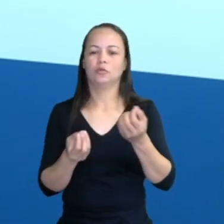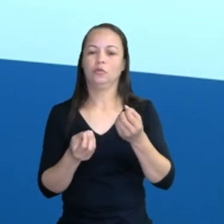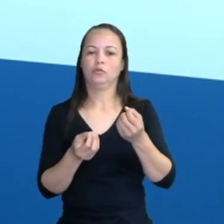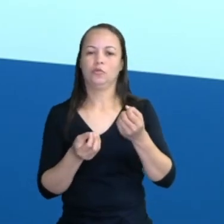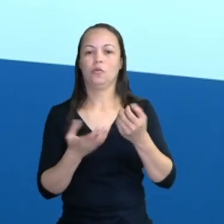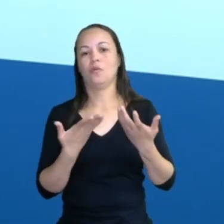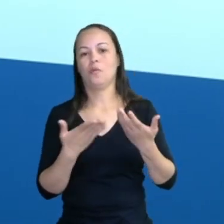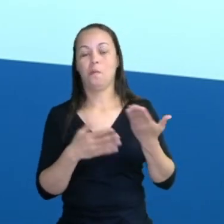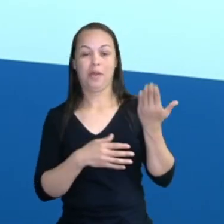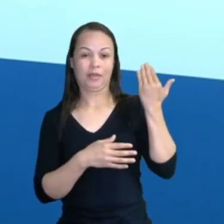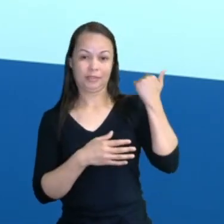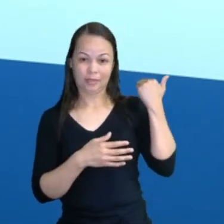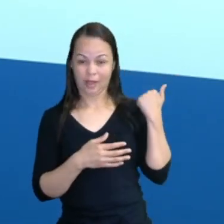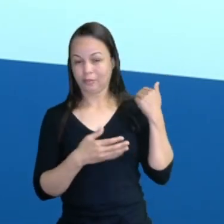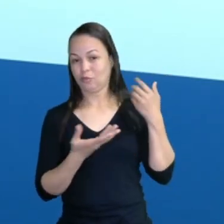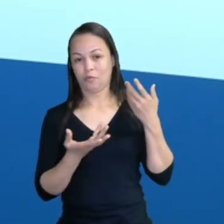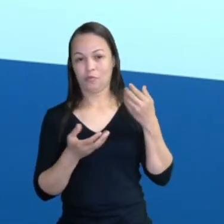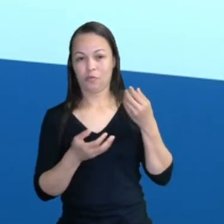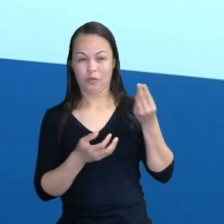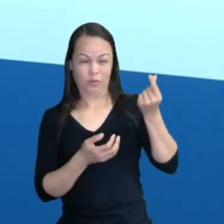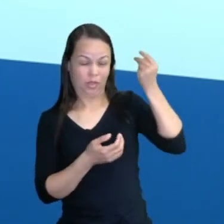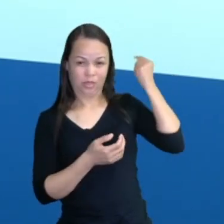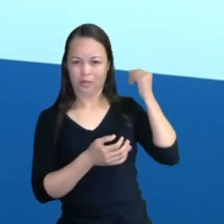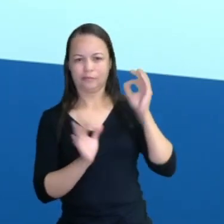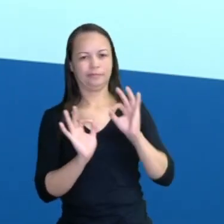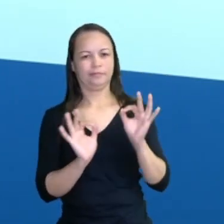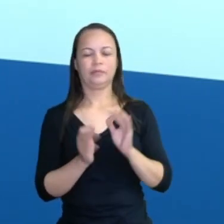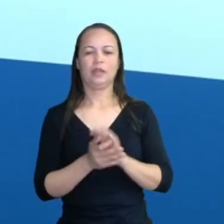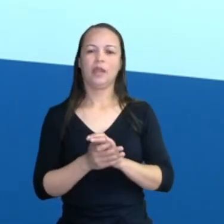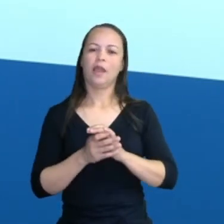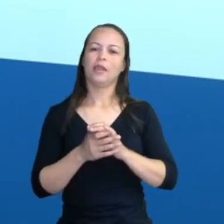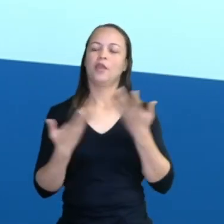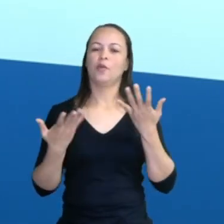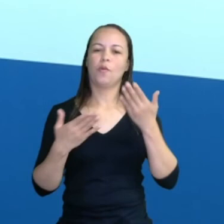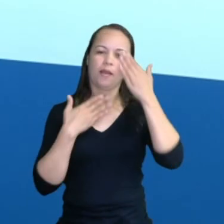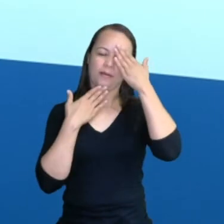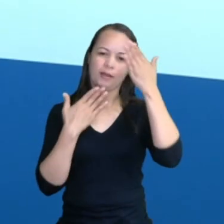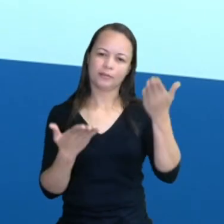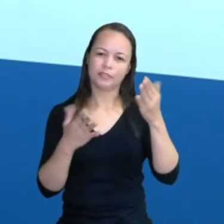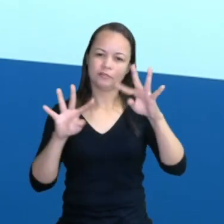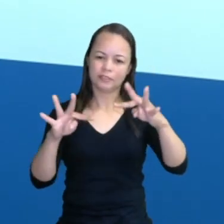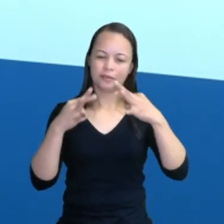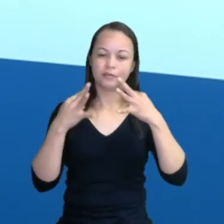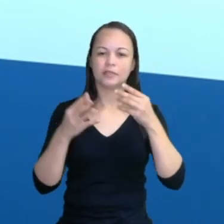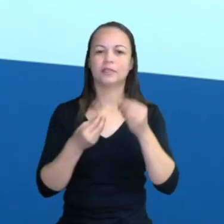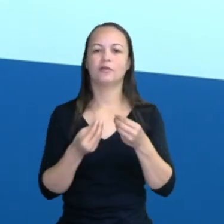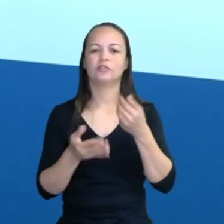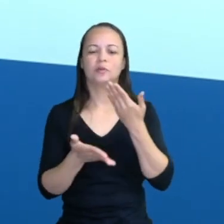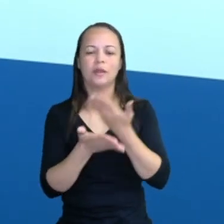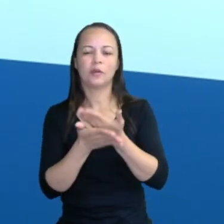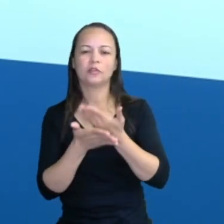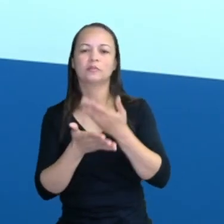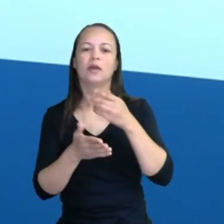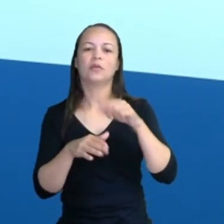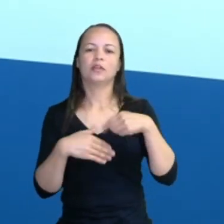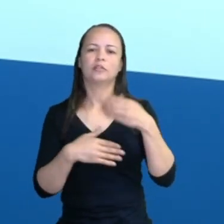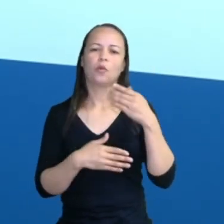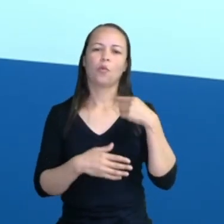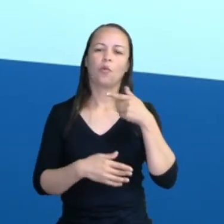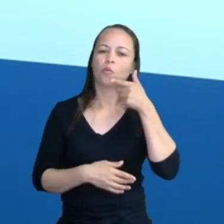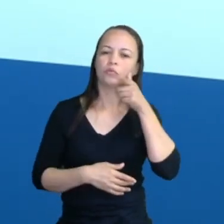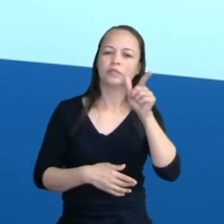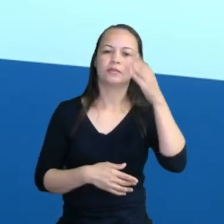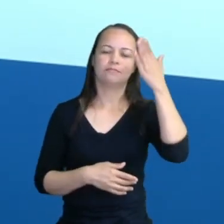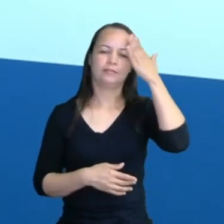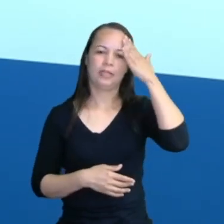muito recente, ok? Então, agradeço a vocês a atenção e espero que na próxima aula a gente consiga entender mais